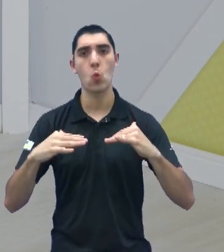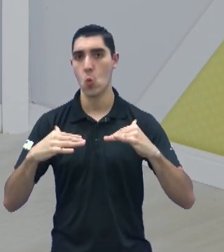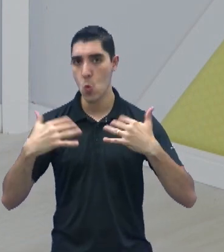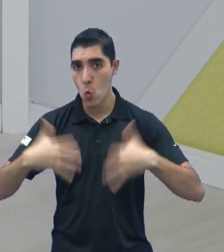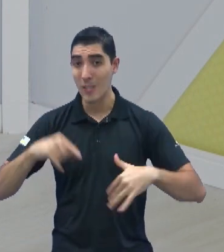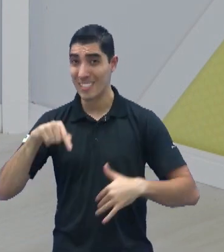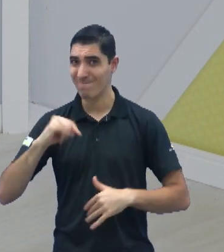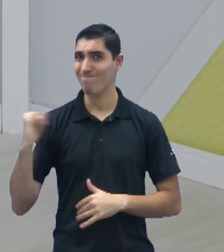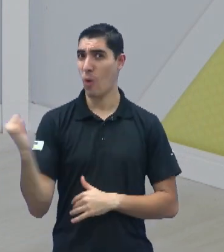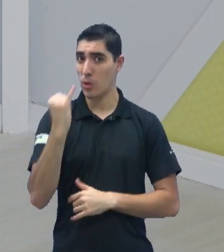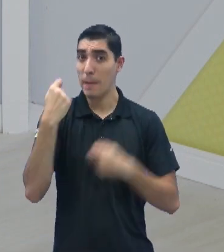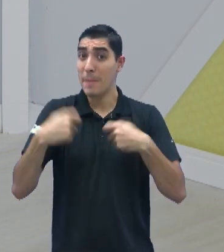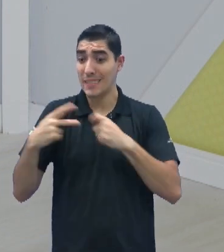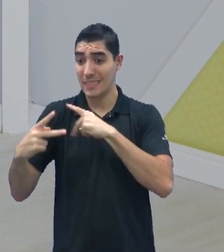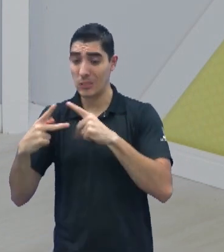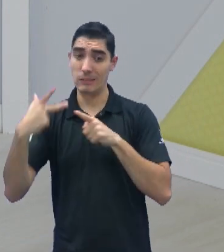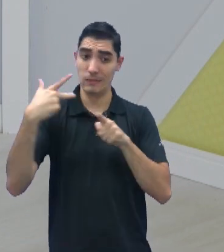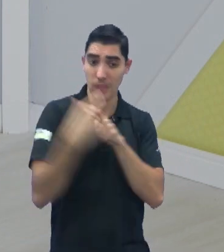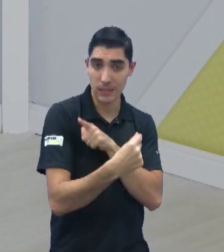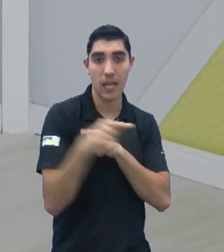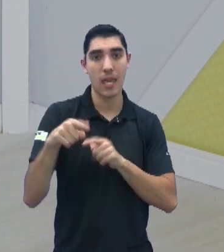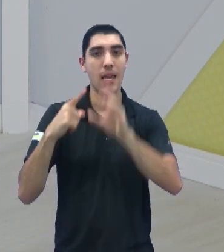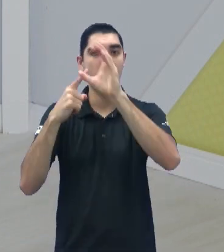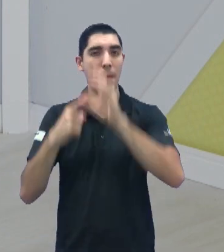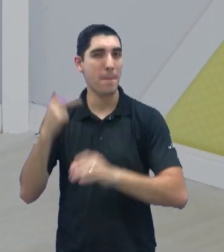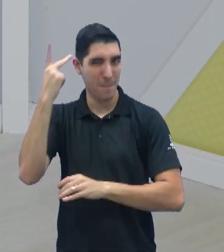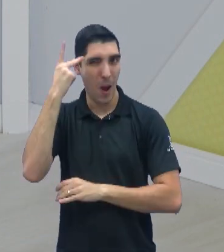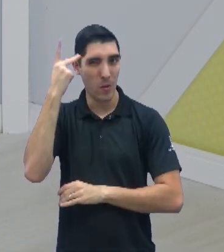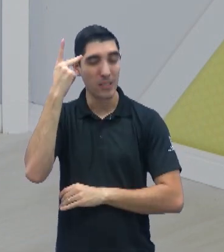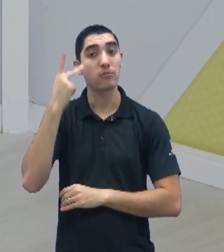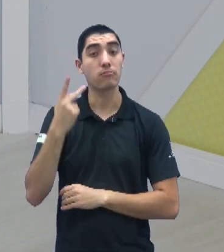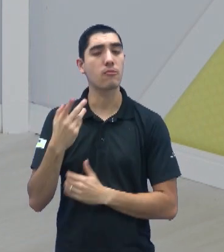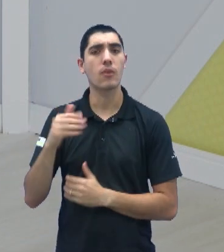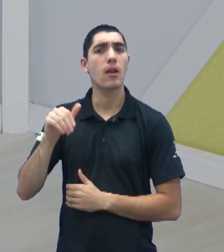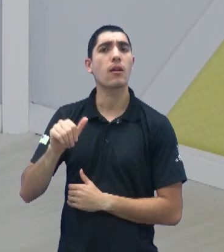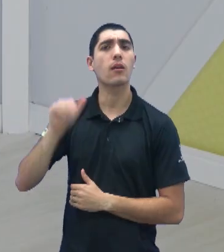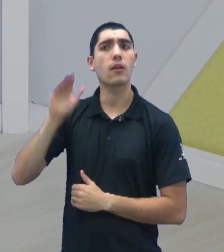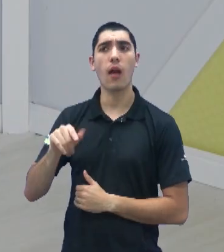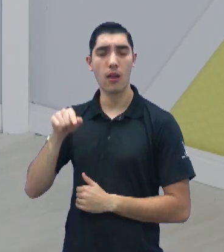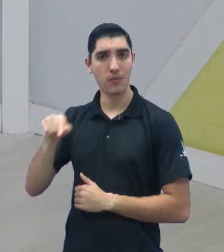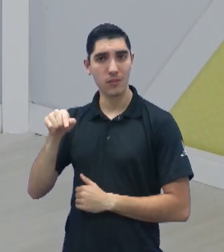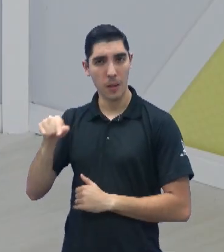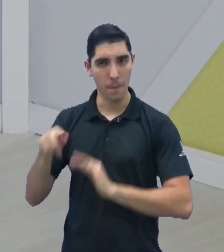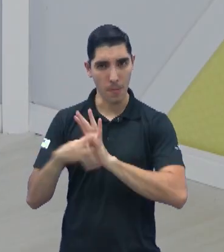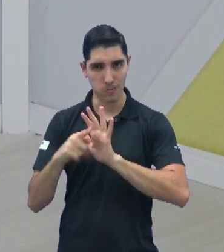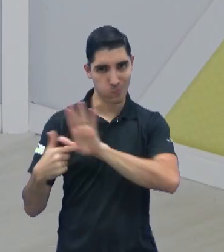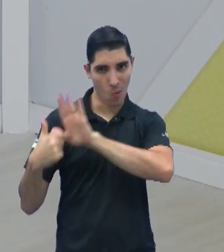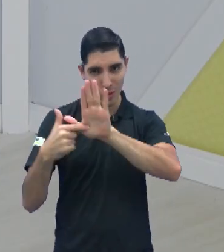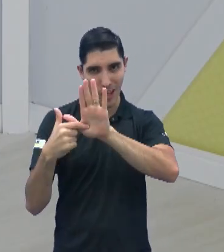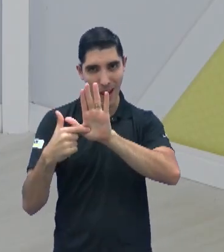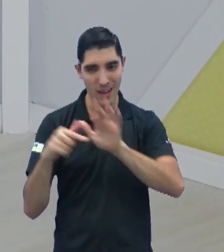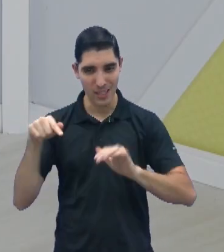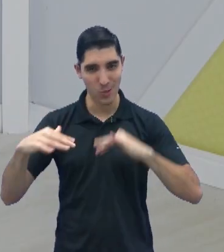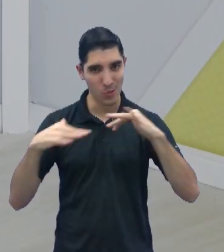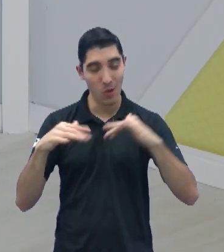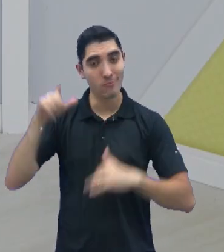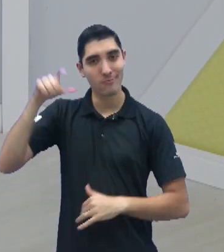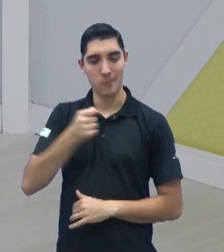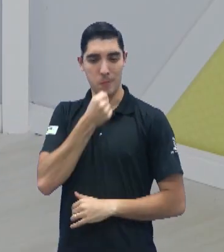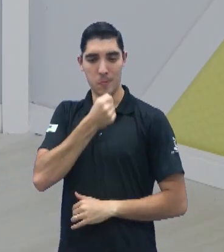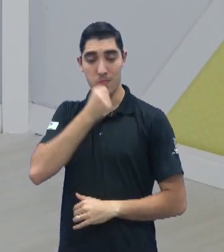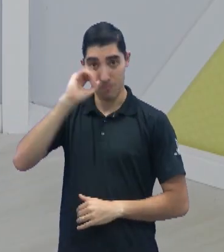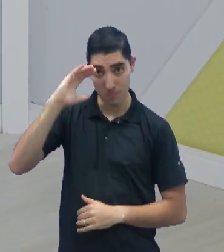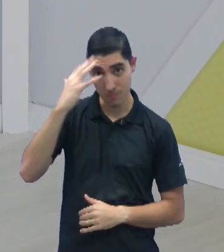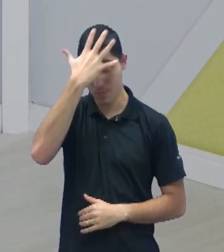importante pela penúltima rodada do Paulista. Quem esteve por lá e conta a história da partida é o nosso repórter, o Gabriel Campoy.